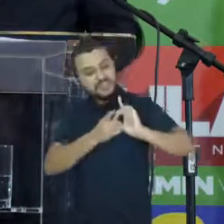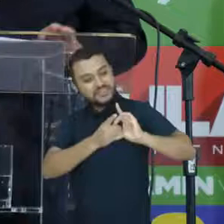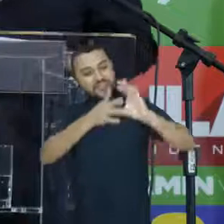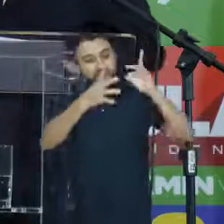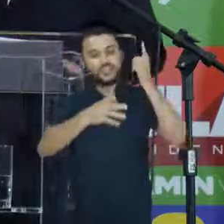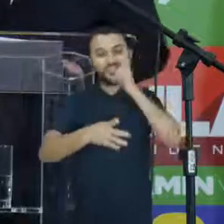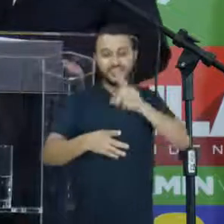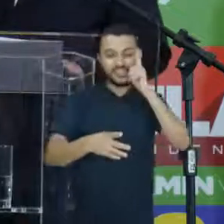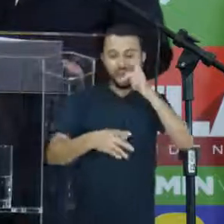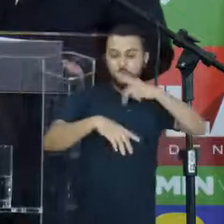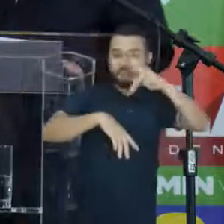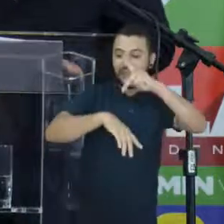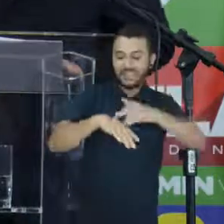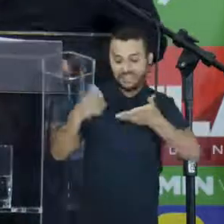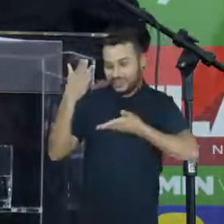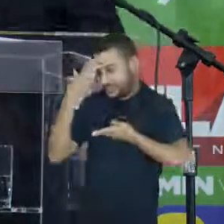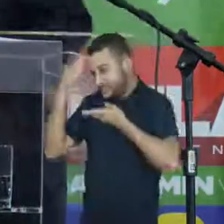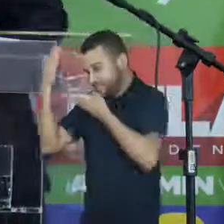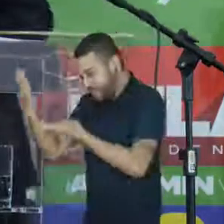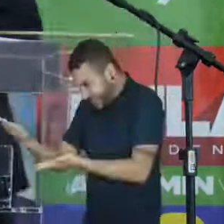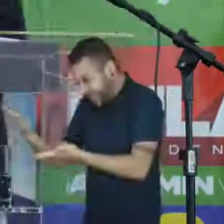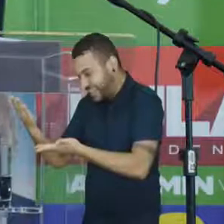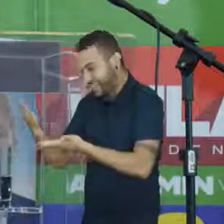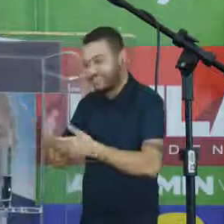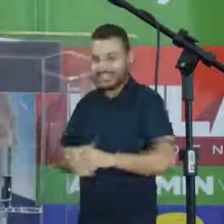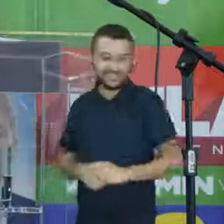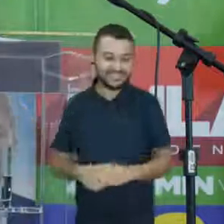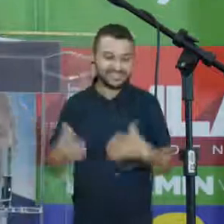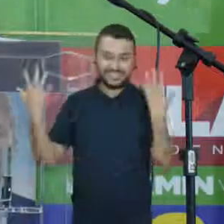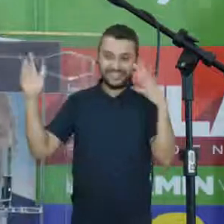país. Muito obrigado, Simone.